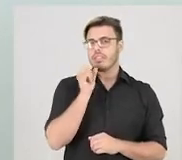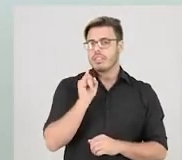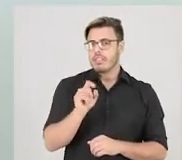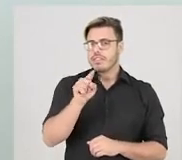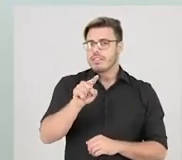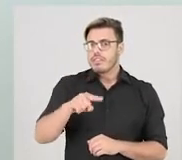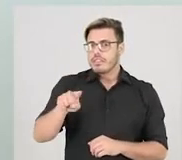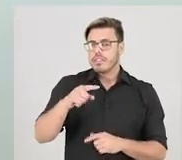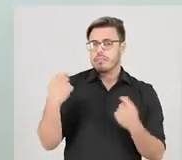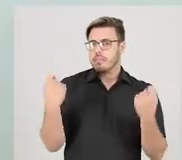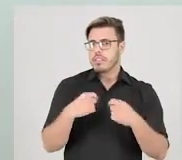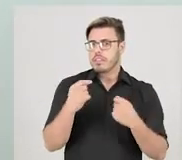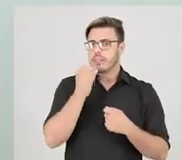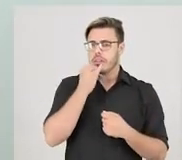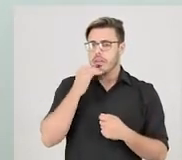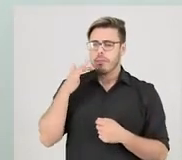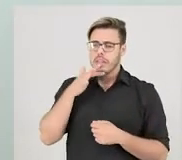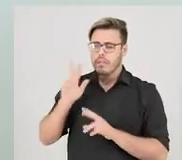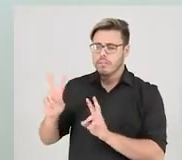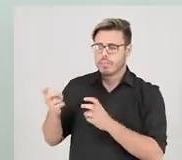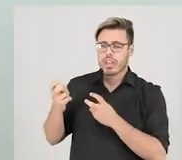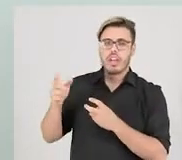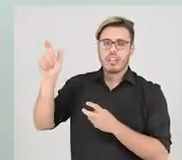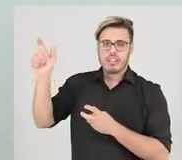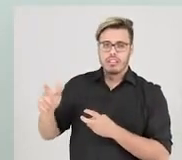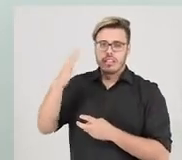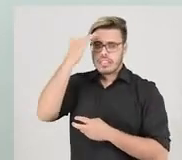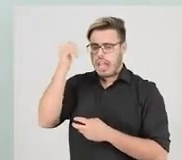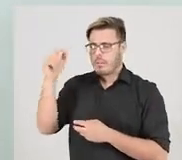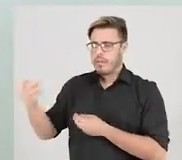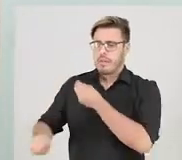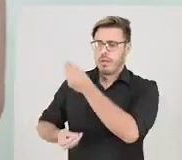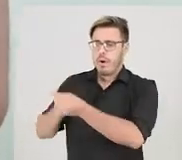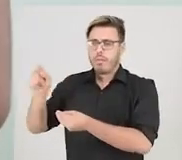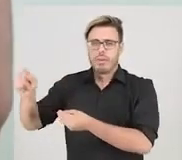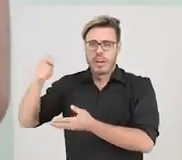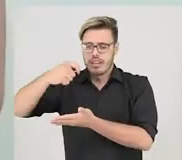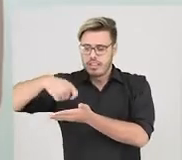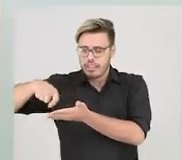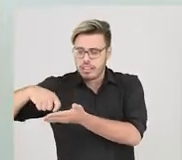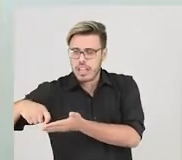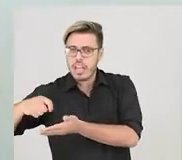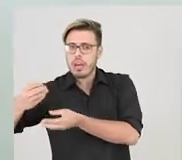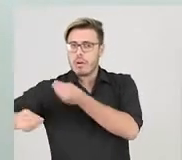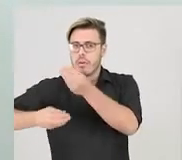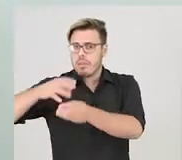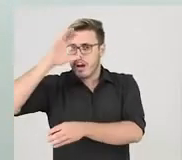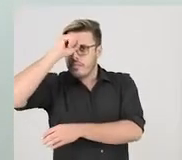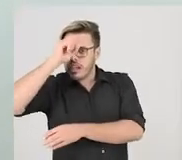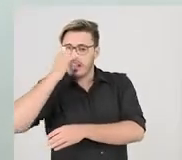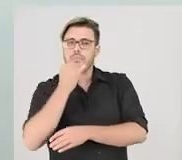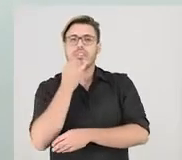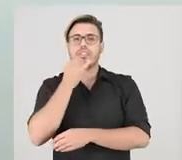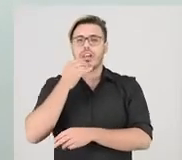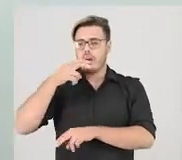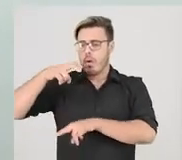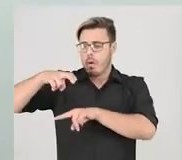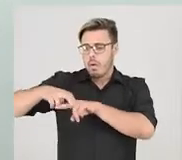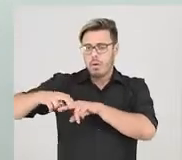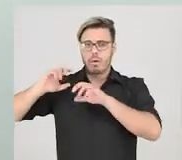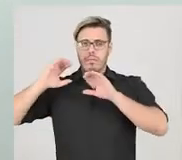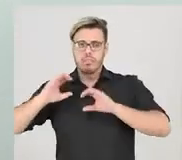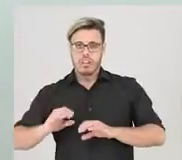pega no lápis, como ele se senta na cadeira, ele precisa, vamos supor, ele